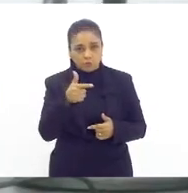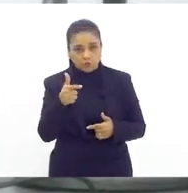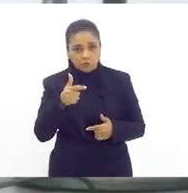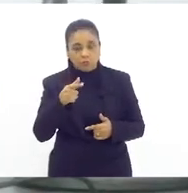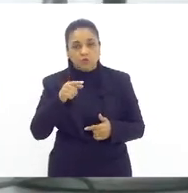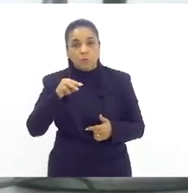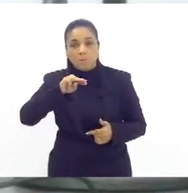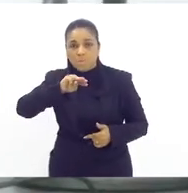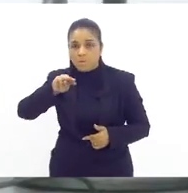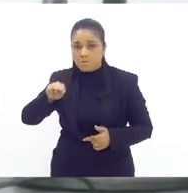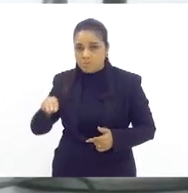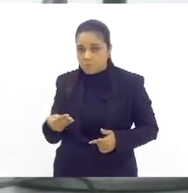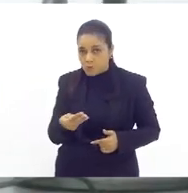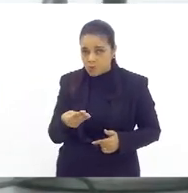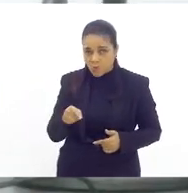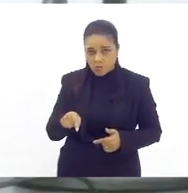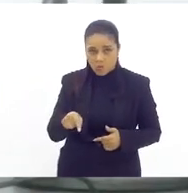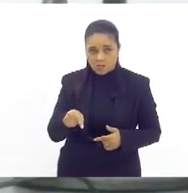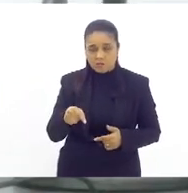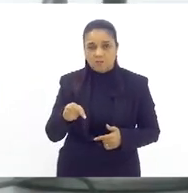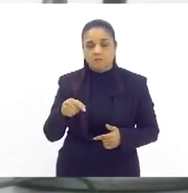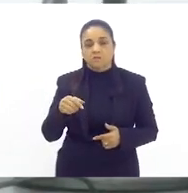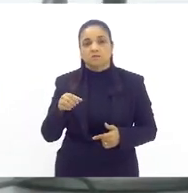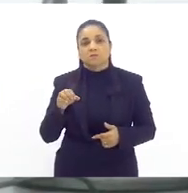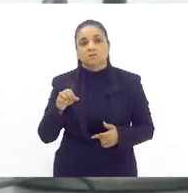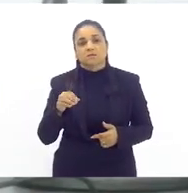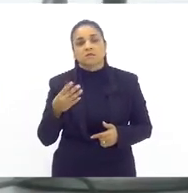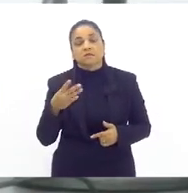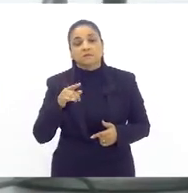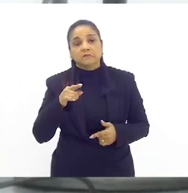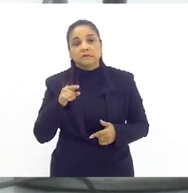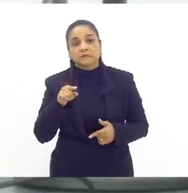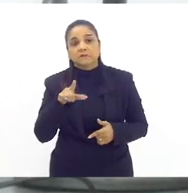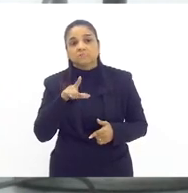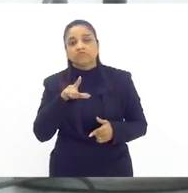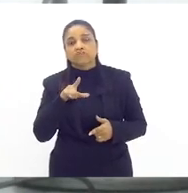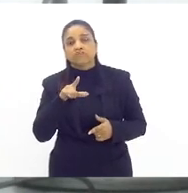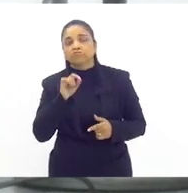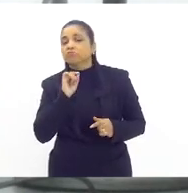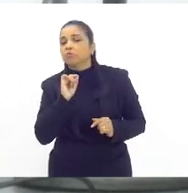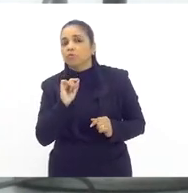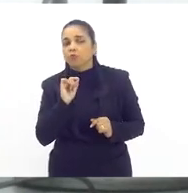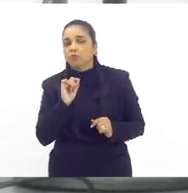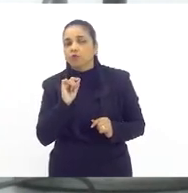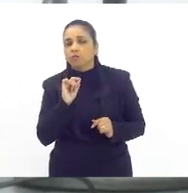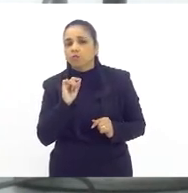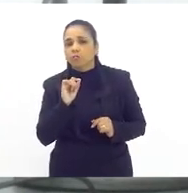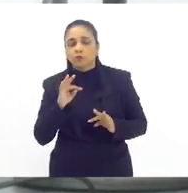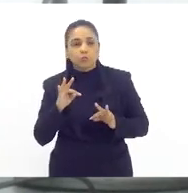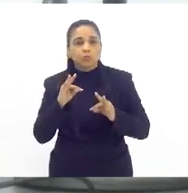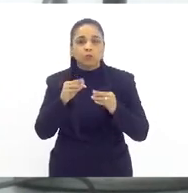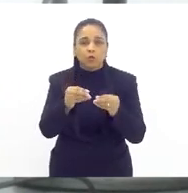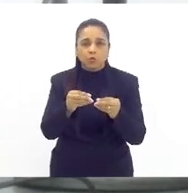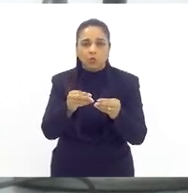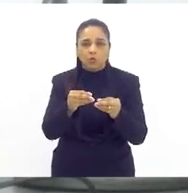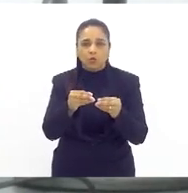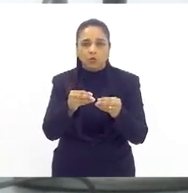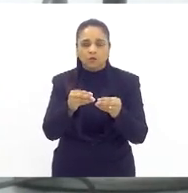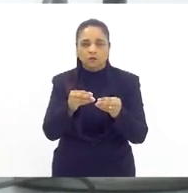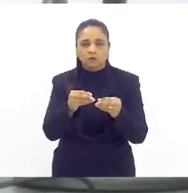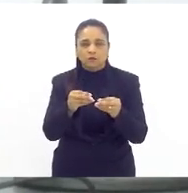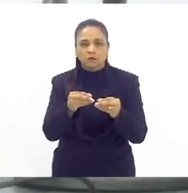19954 em relação a todas as